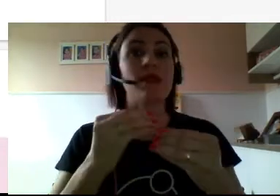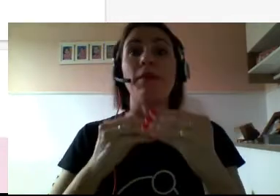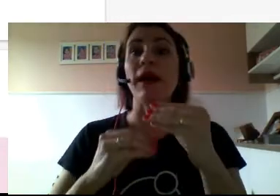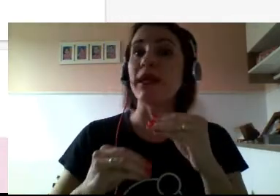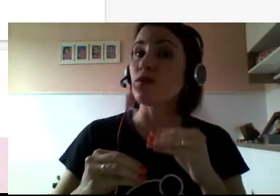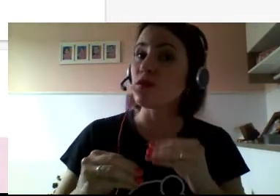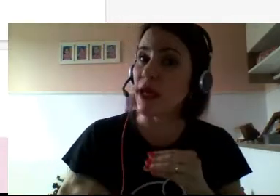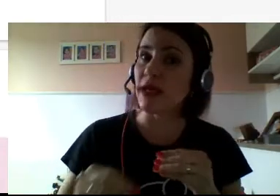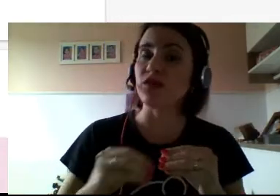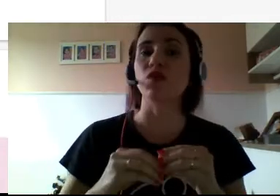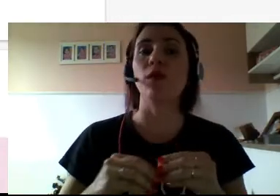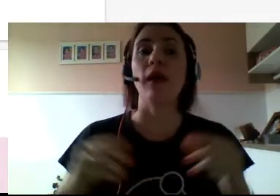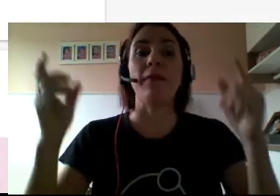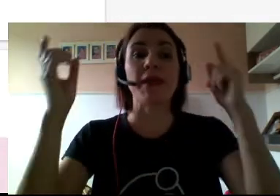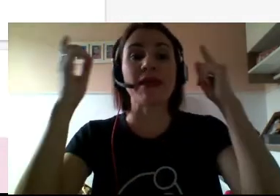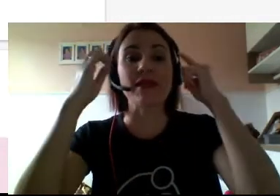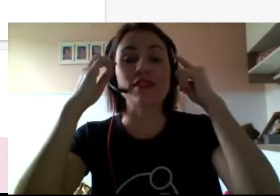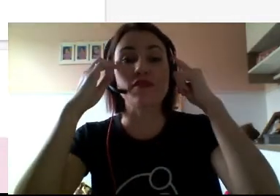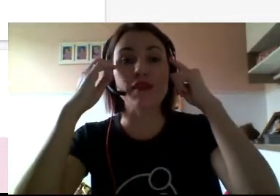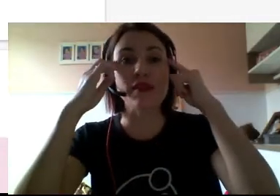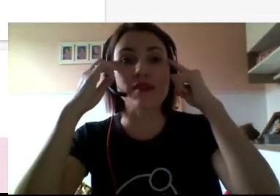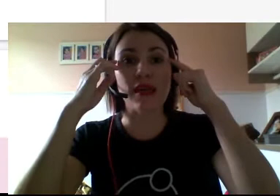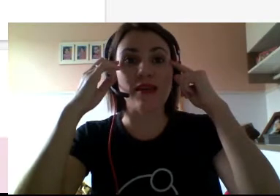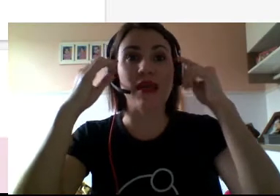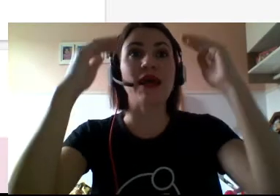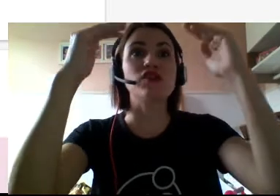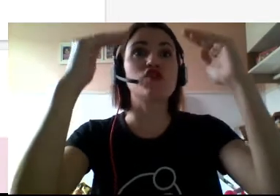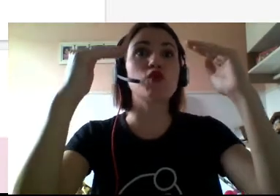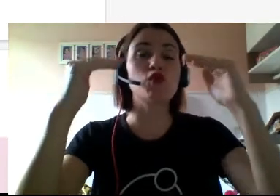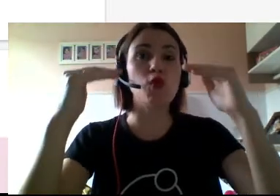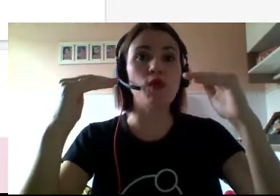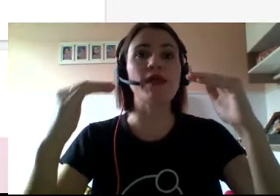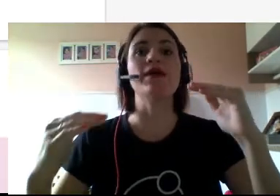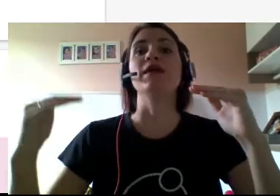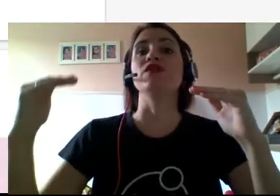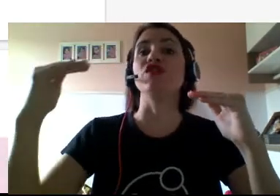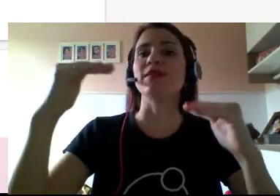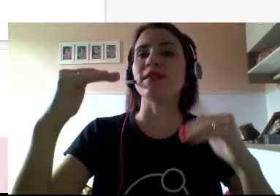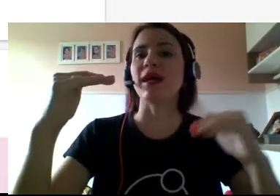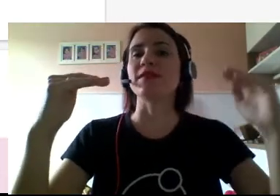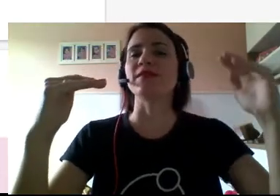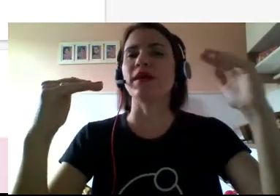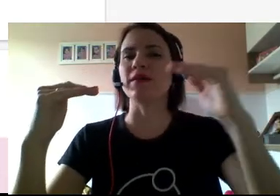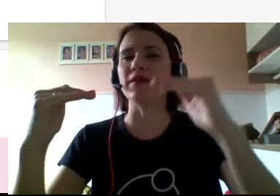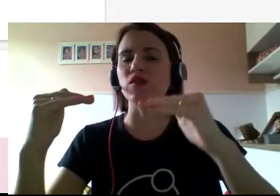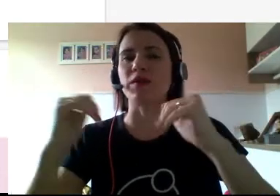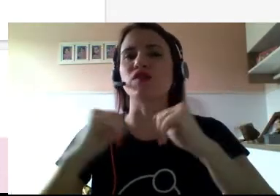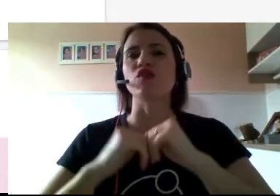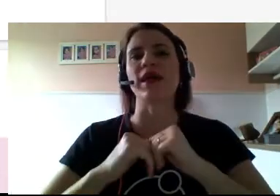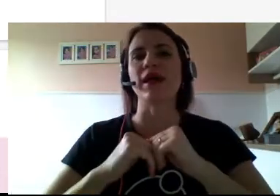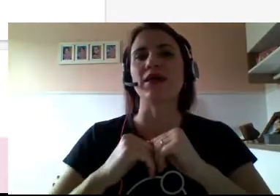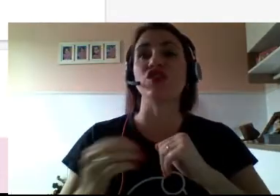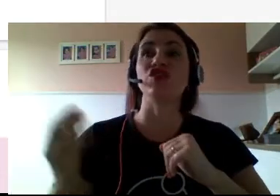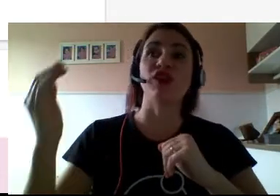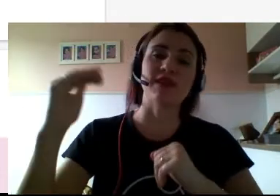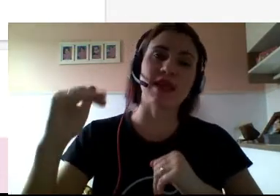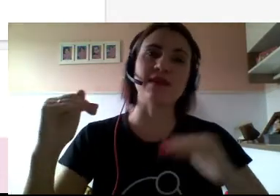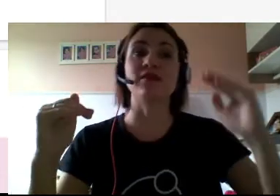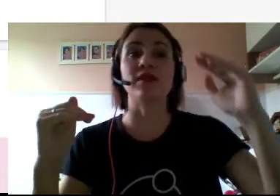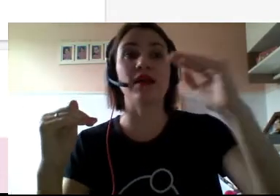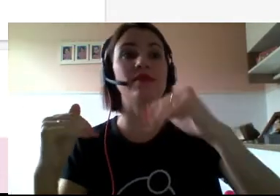que os atores trabalhem o texto para aqueles fique sem né a estrutura de entrada e saída de